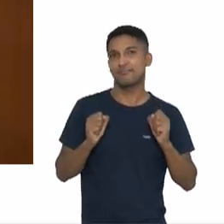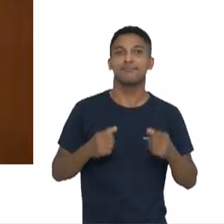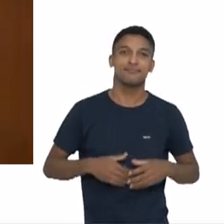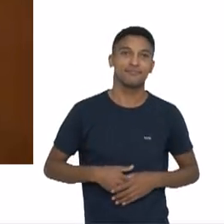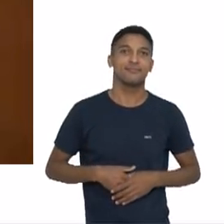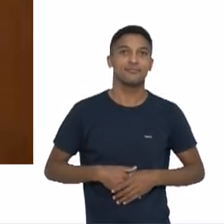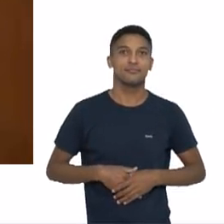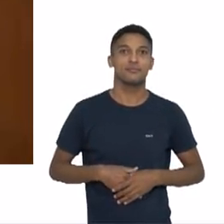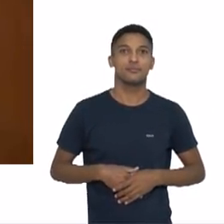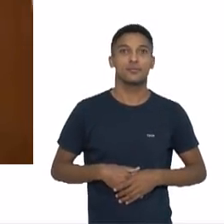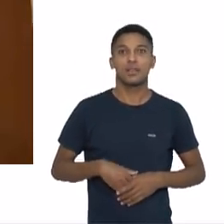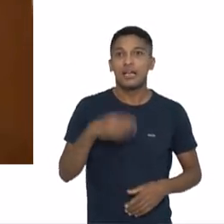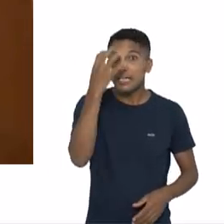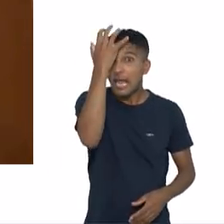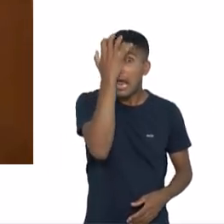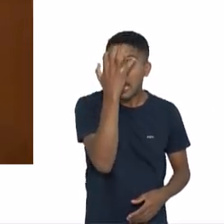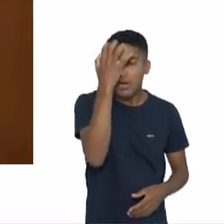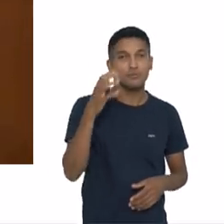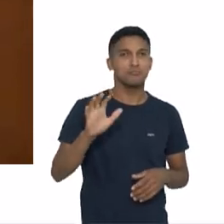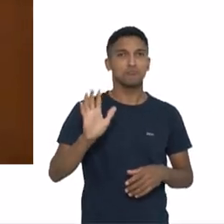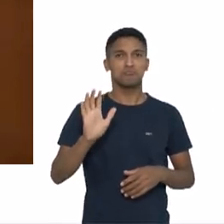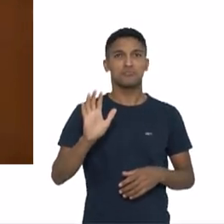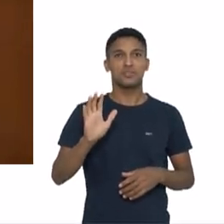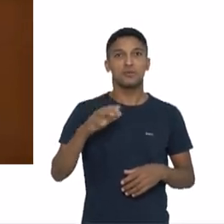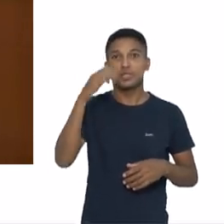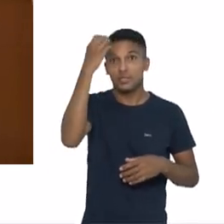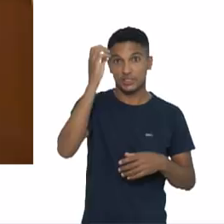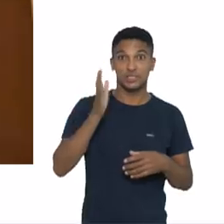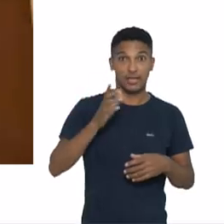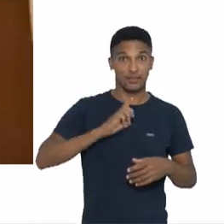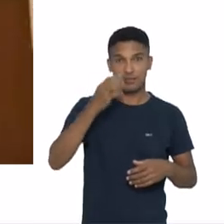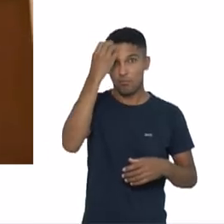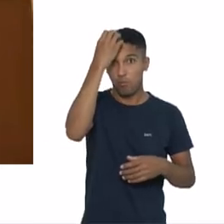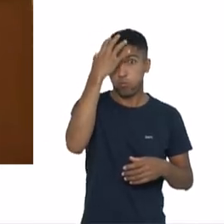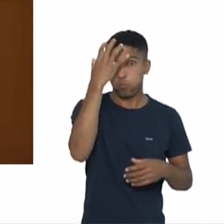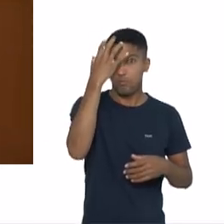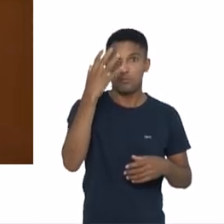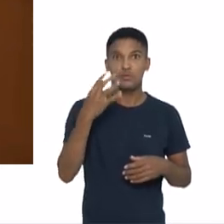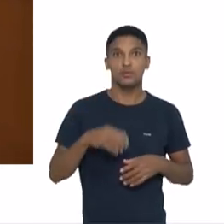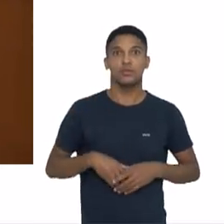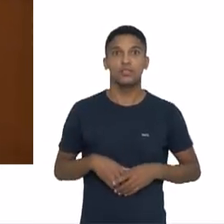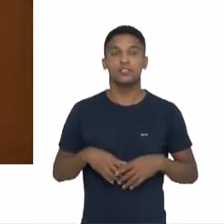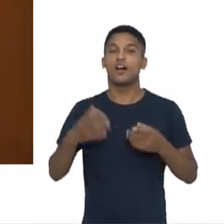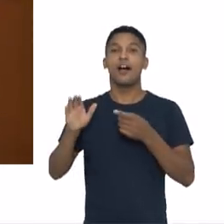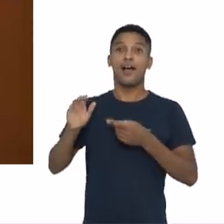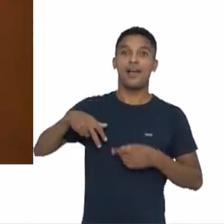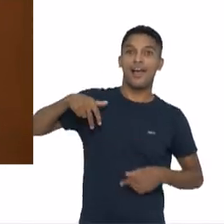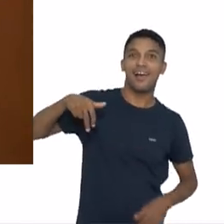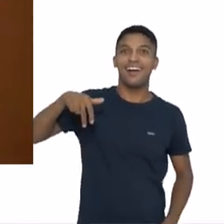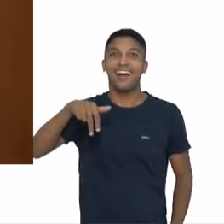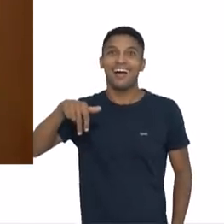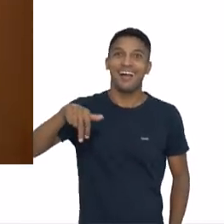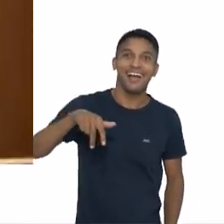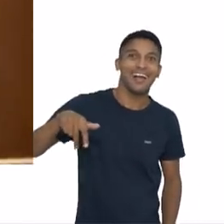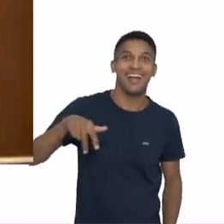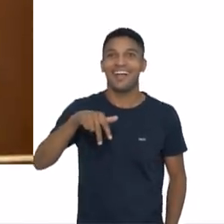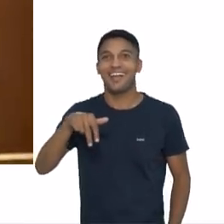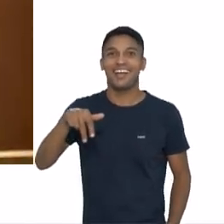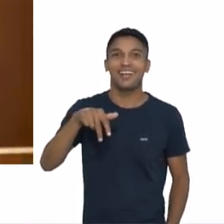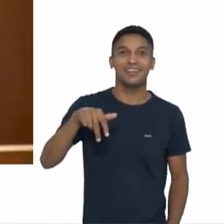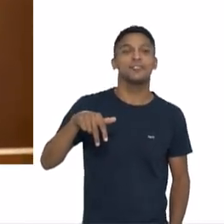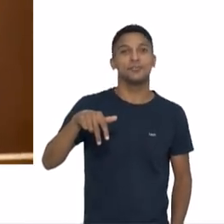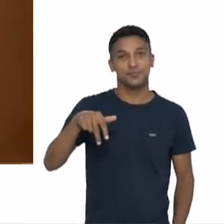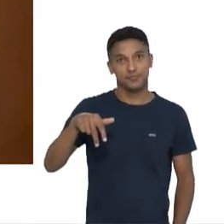A professora não colocou aqui na frente, ó, que já tava bem cheinha, né? Então é só sair palhaçando por aí, né? Na